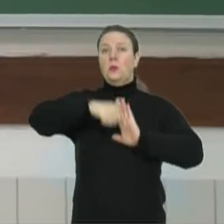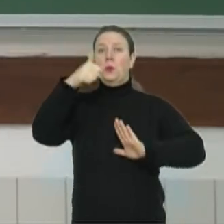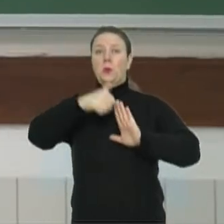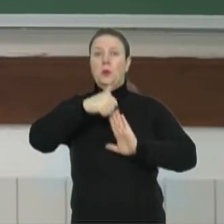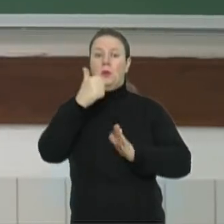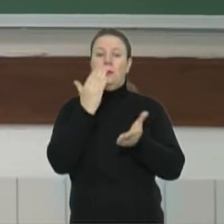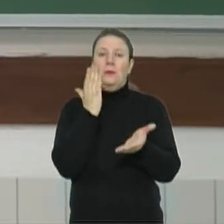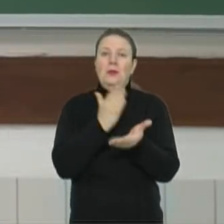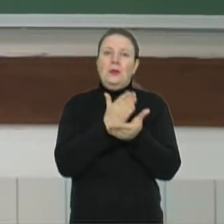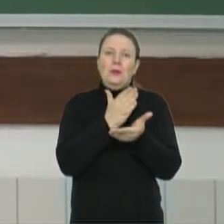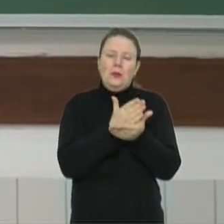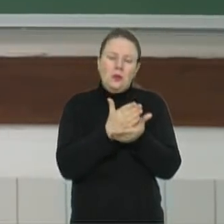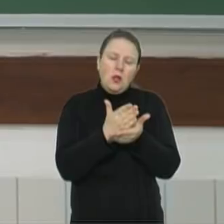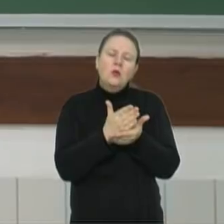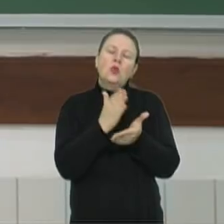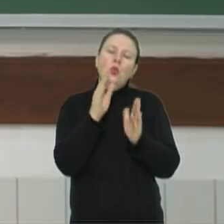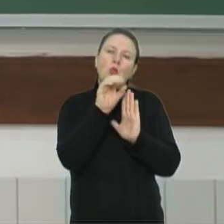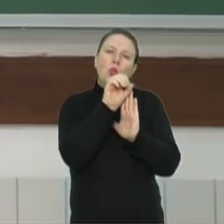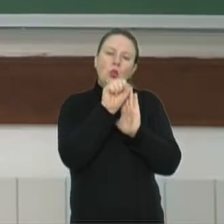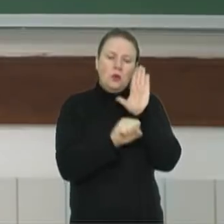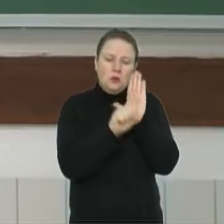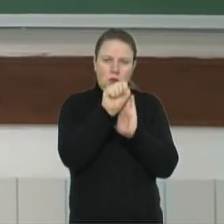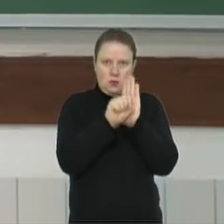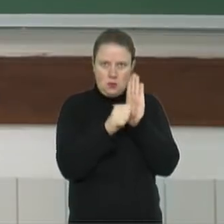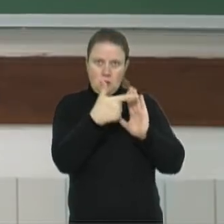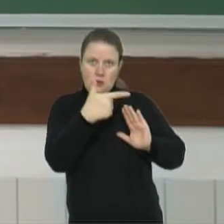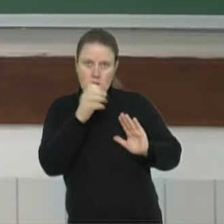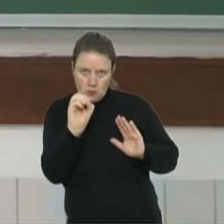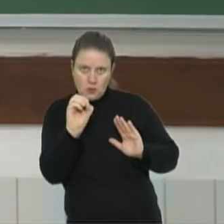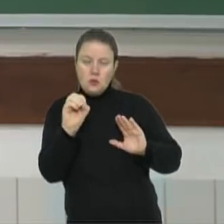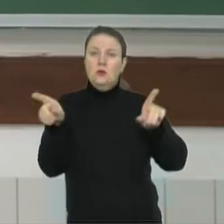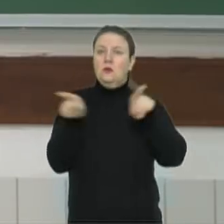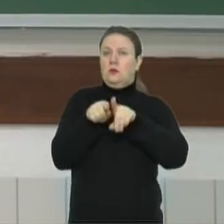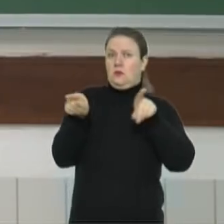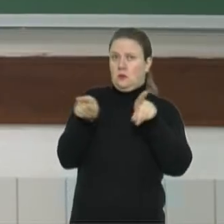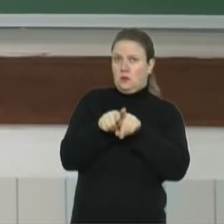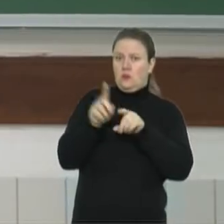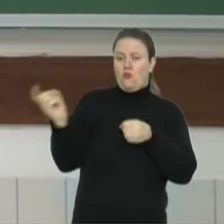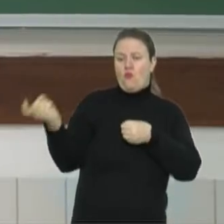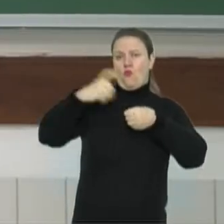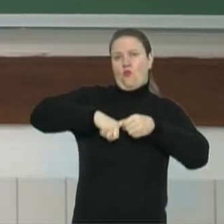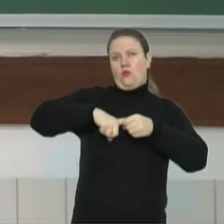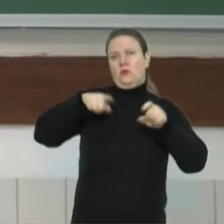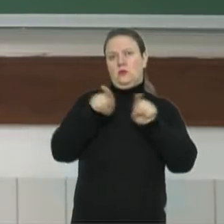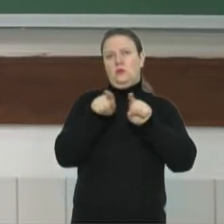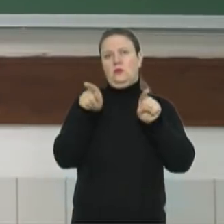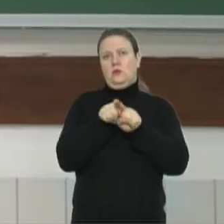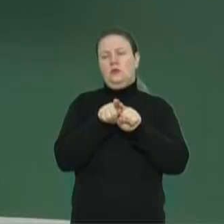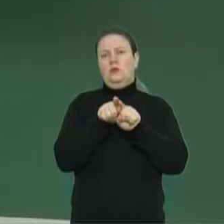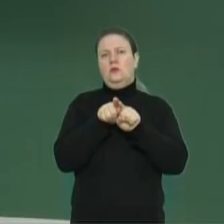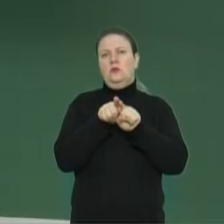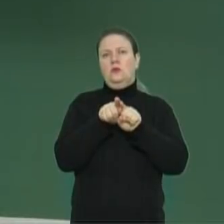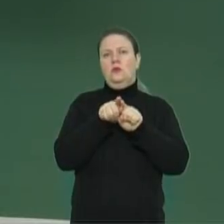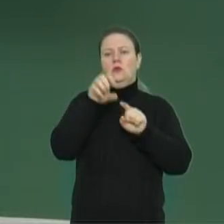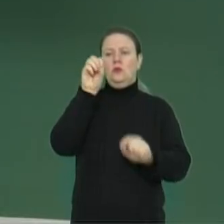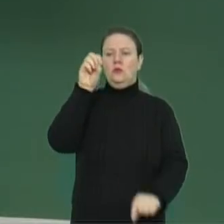do século XX, principalmente, né? E ele vai fazer uma retomada do que a gente coloca, né? Como uma retomada da ontologia,